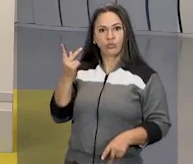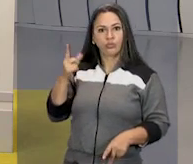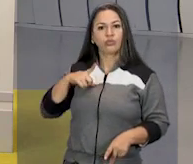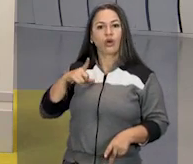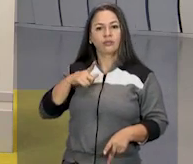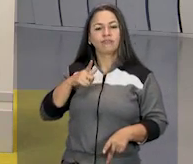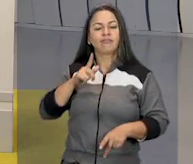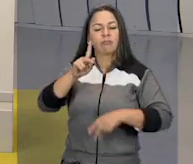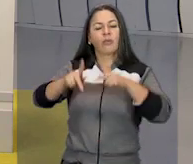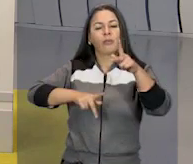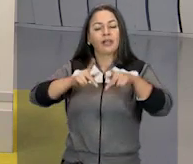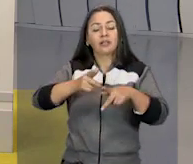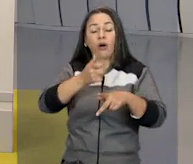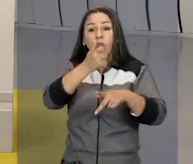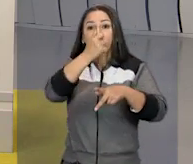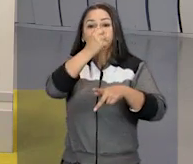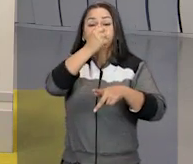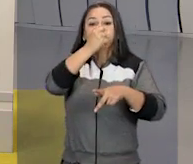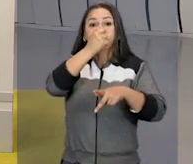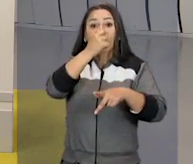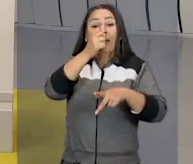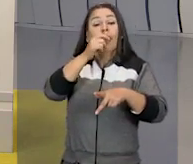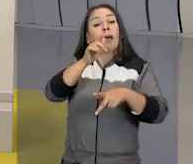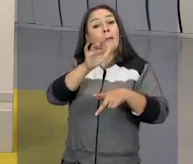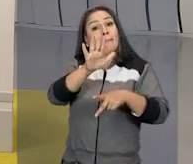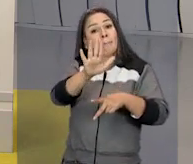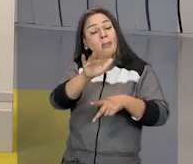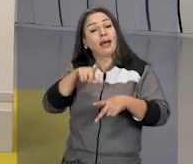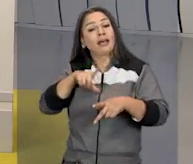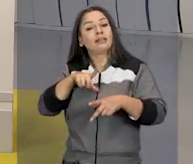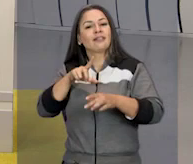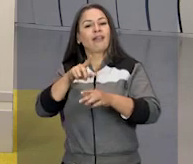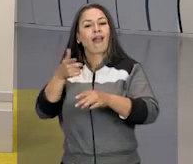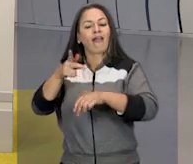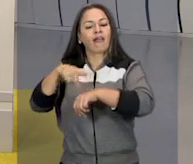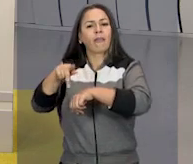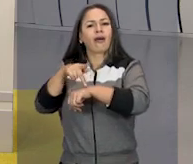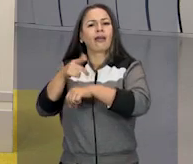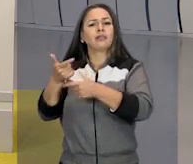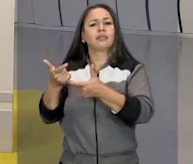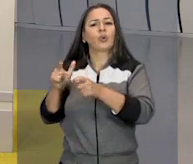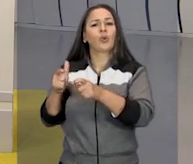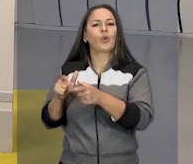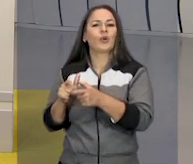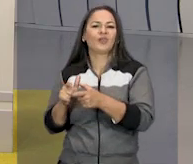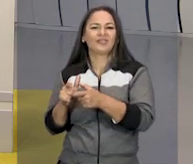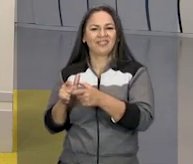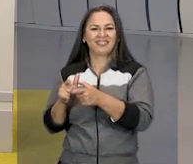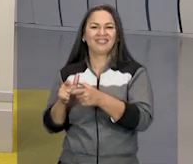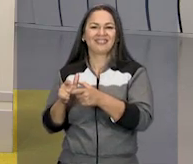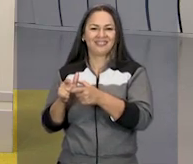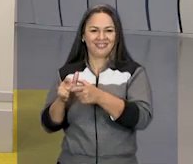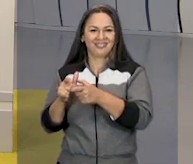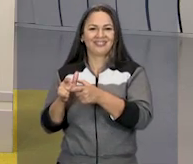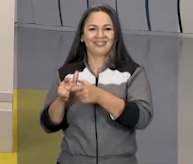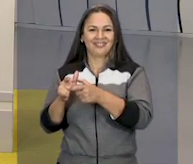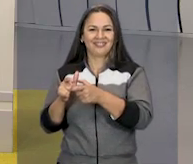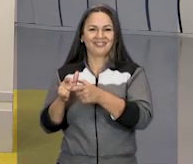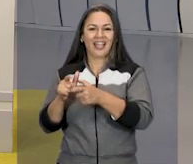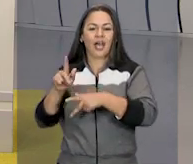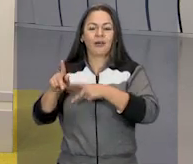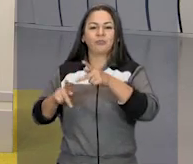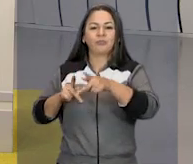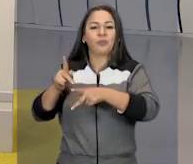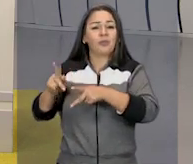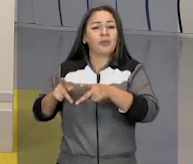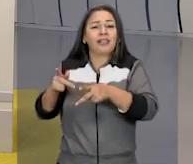hoje, e tem países minúsculos, com pouquíssima população, países com vazios